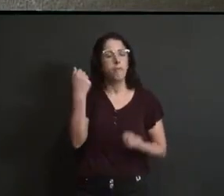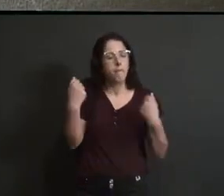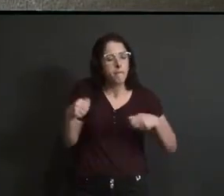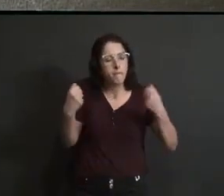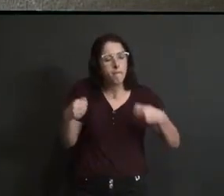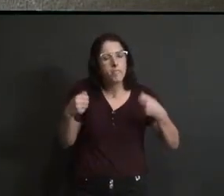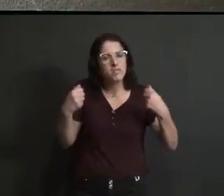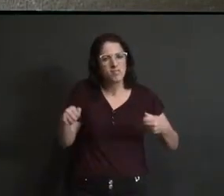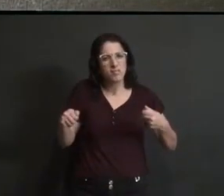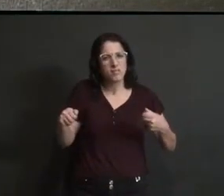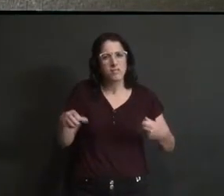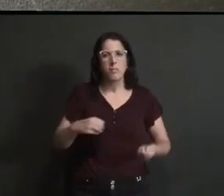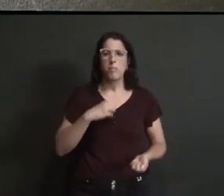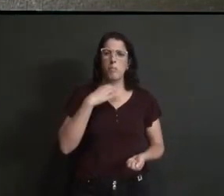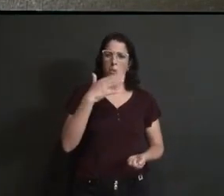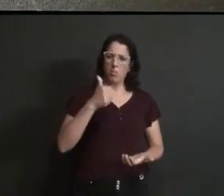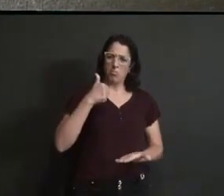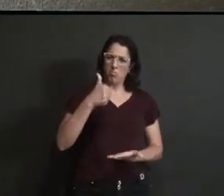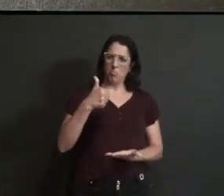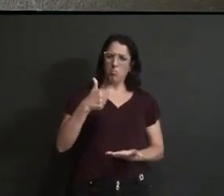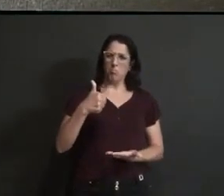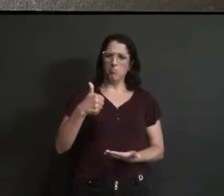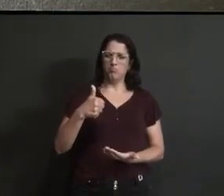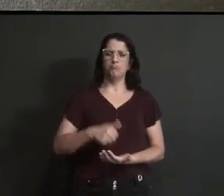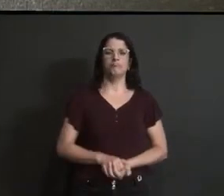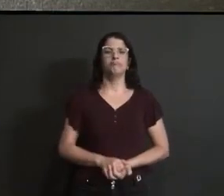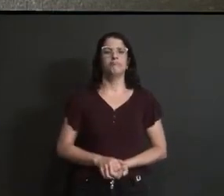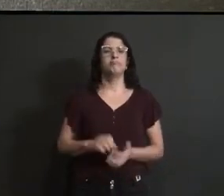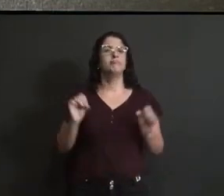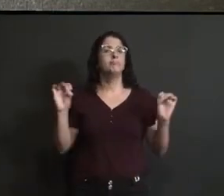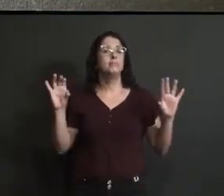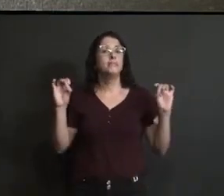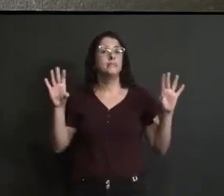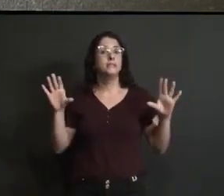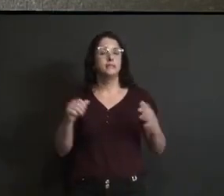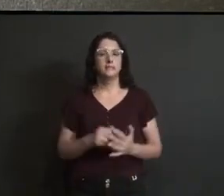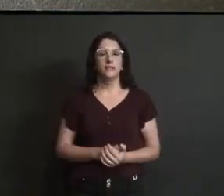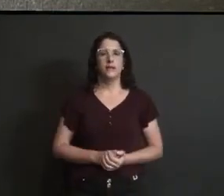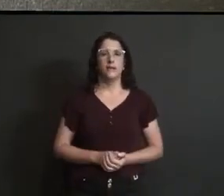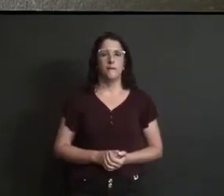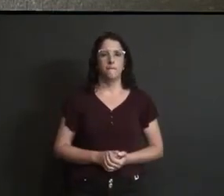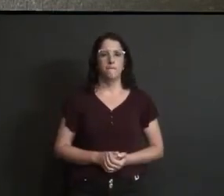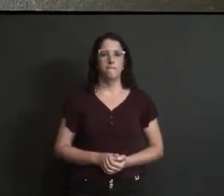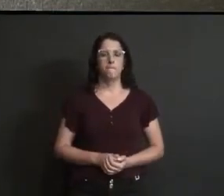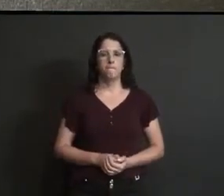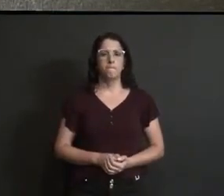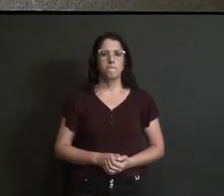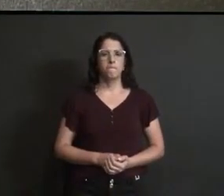o trabalho, o desafio, colocar a vida em risco.